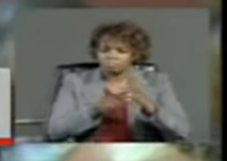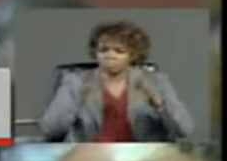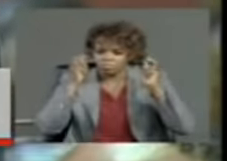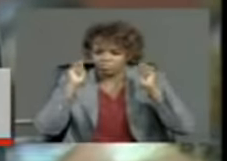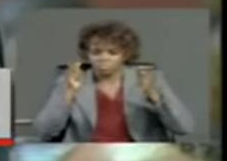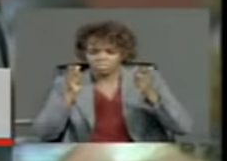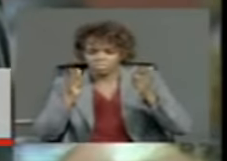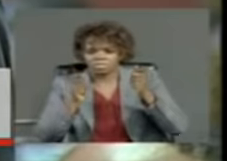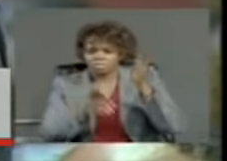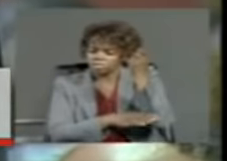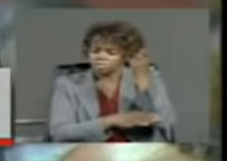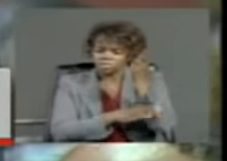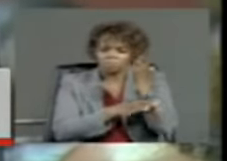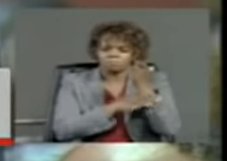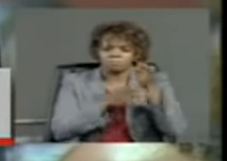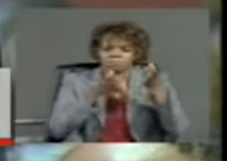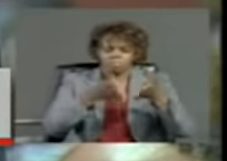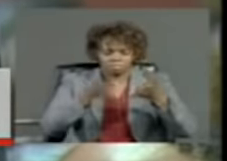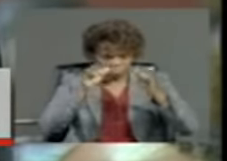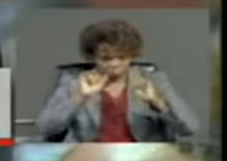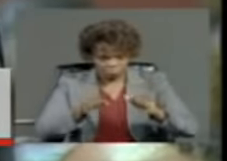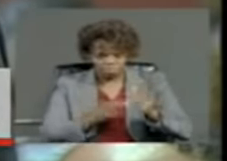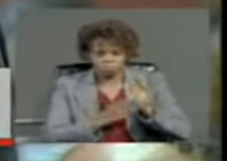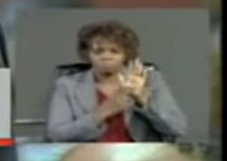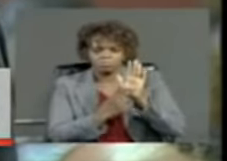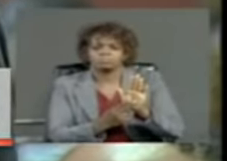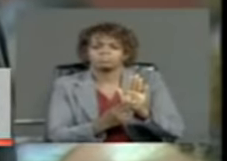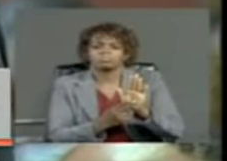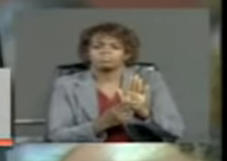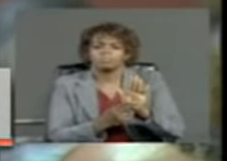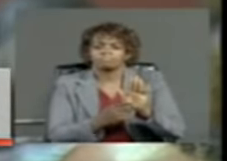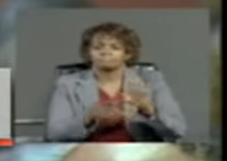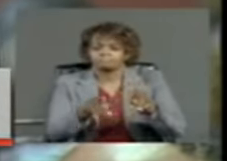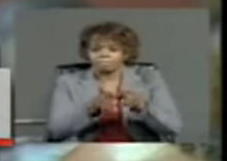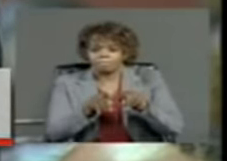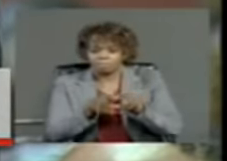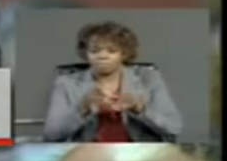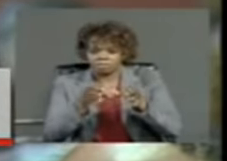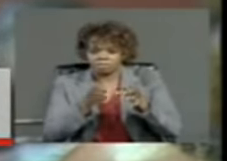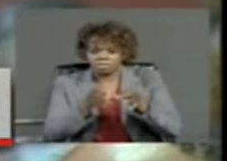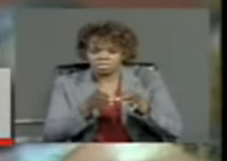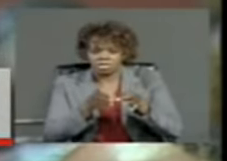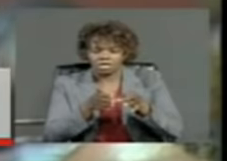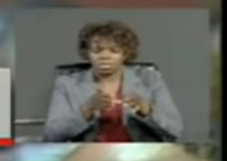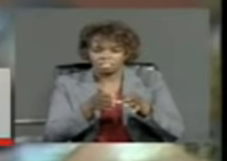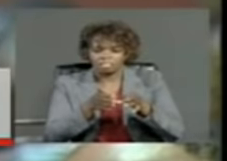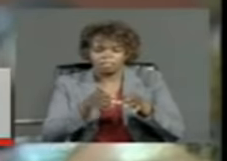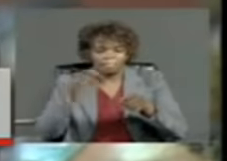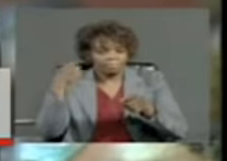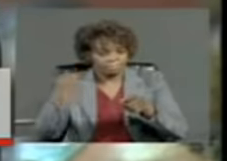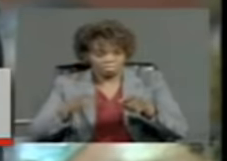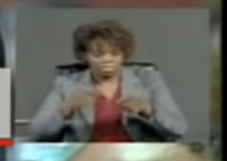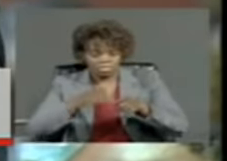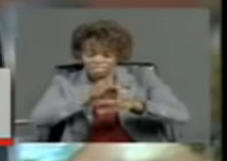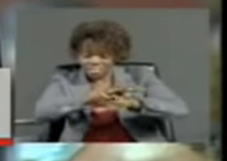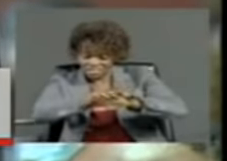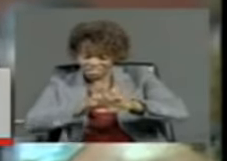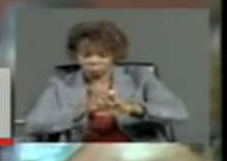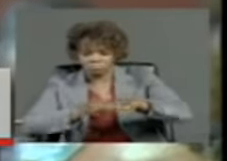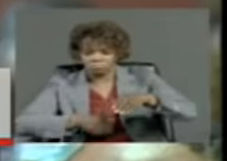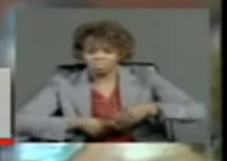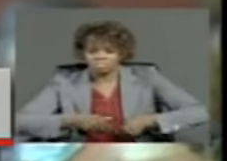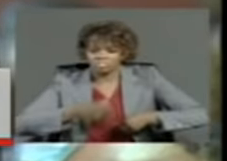científico ou tecnológico, se eu tiver essa oportunidade. Finalizando, senhor presidente, não nos chamem só para nos ouvir, mas também chamem-nos